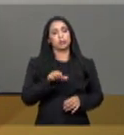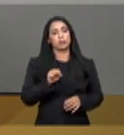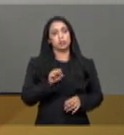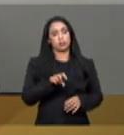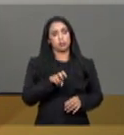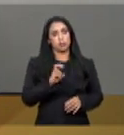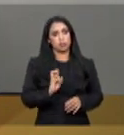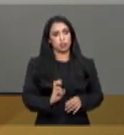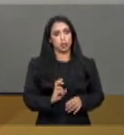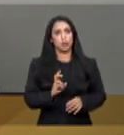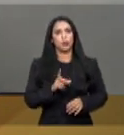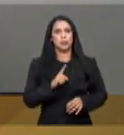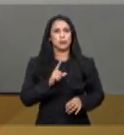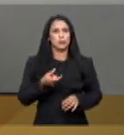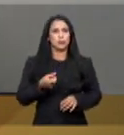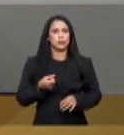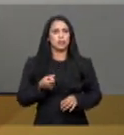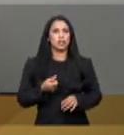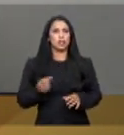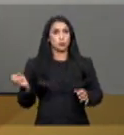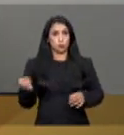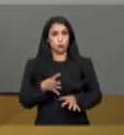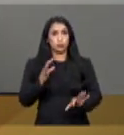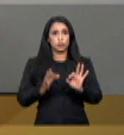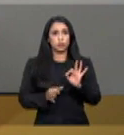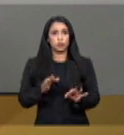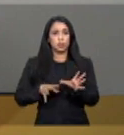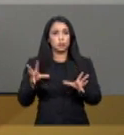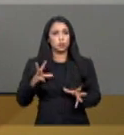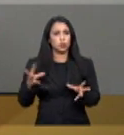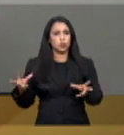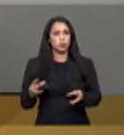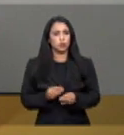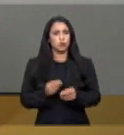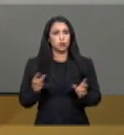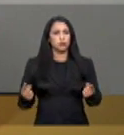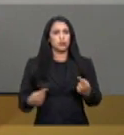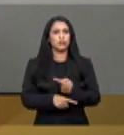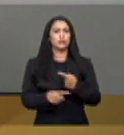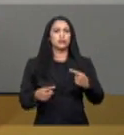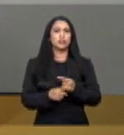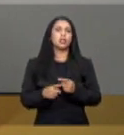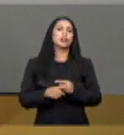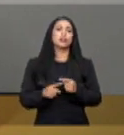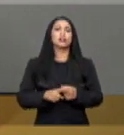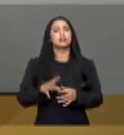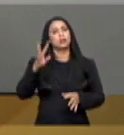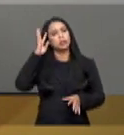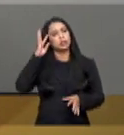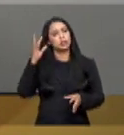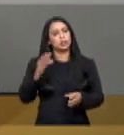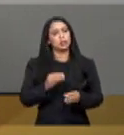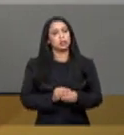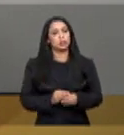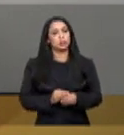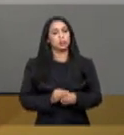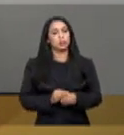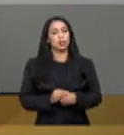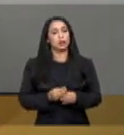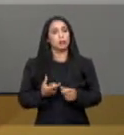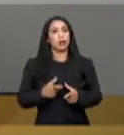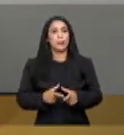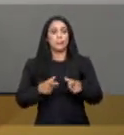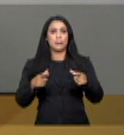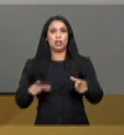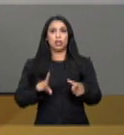240.785. Se no novo julgamento se concluísse, contrariamente à interpretação dada majoritariamente